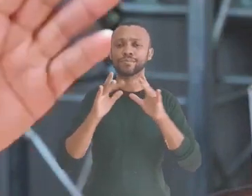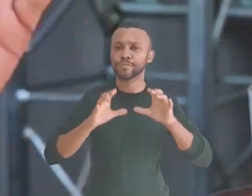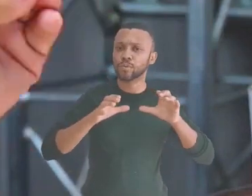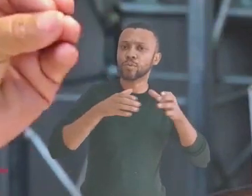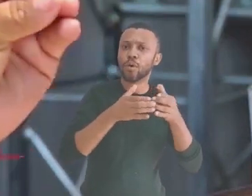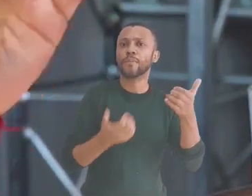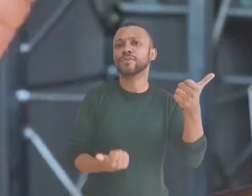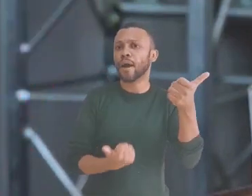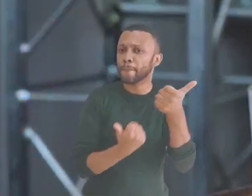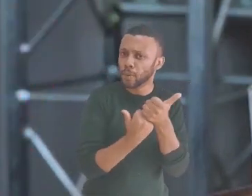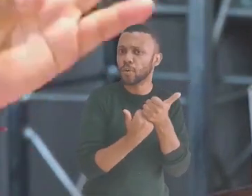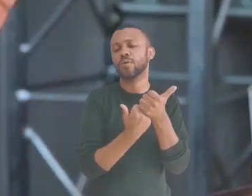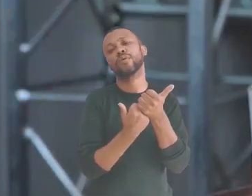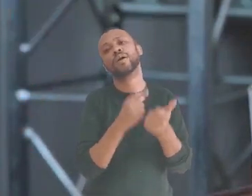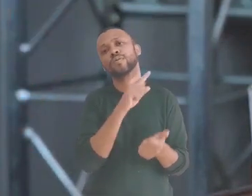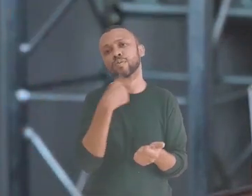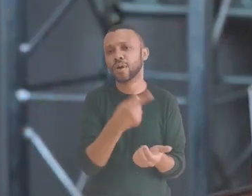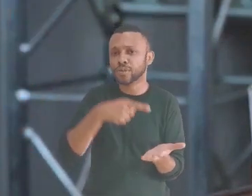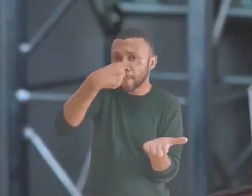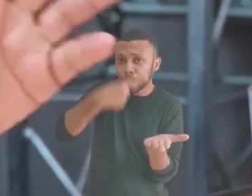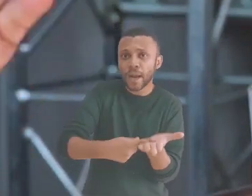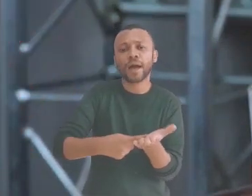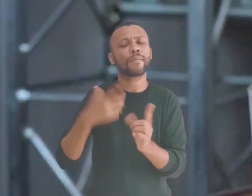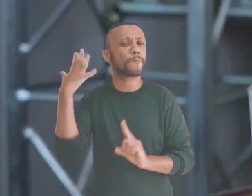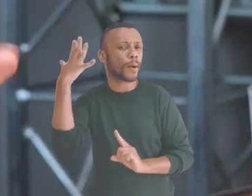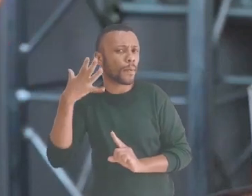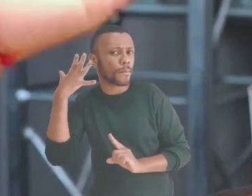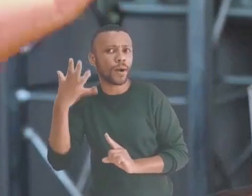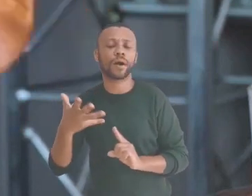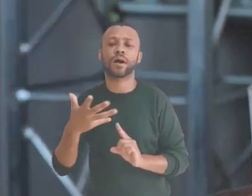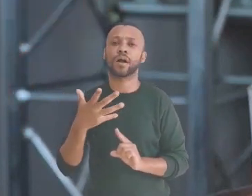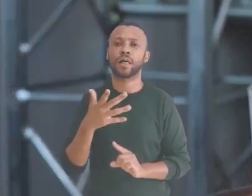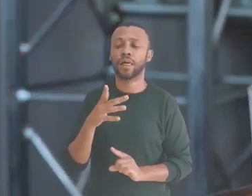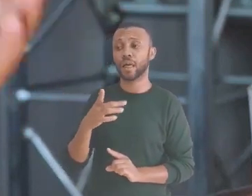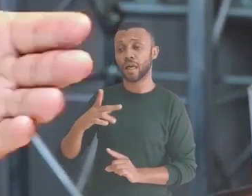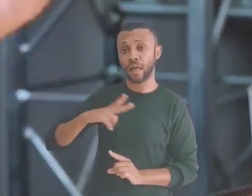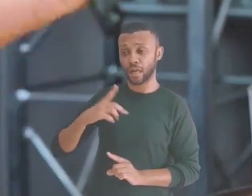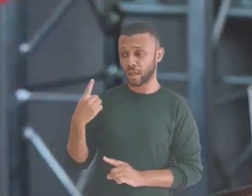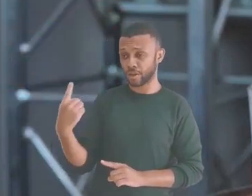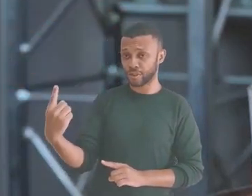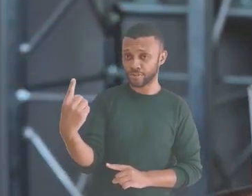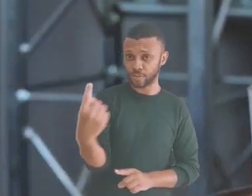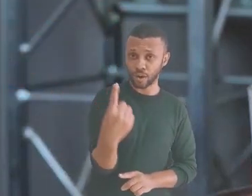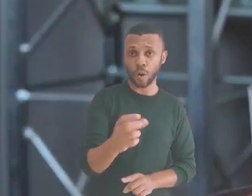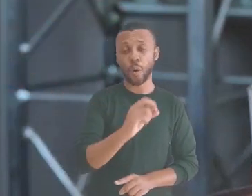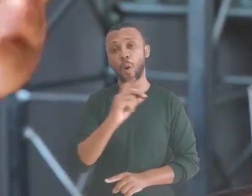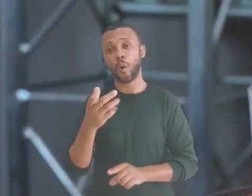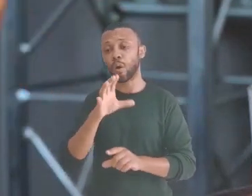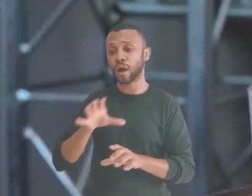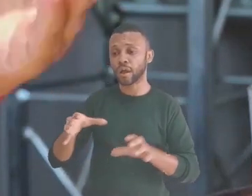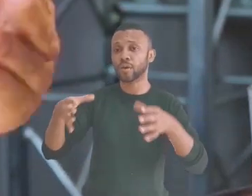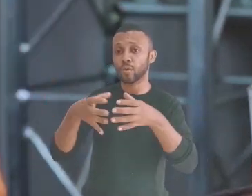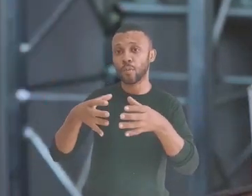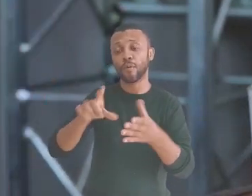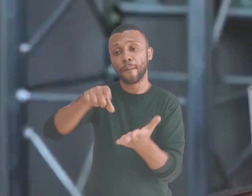aula, tanto pode ser no workshop individual, em grupos, ou até mesmo a pessoa vê um local e eu